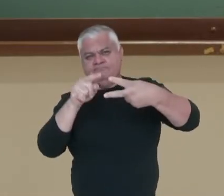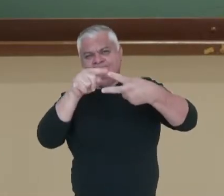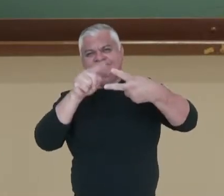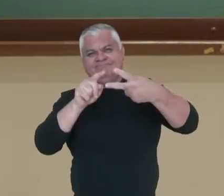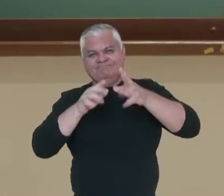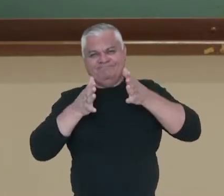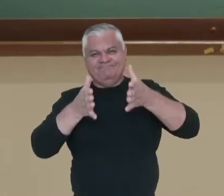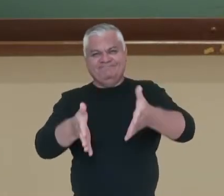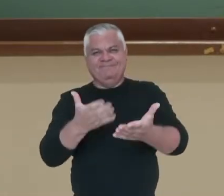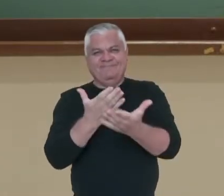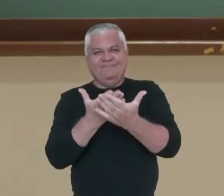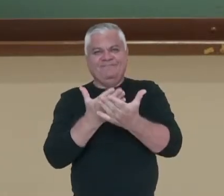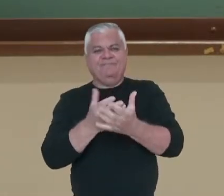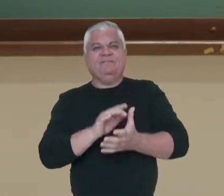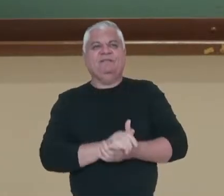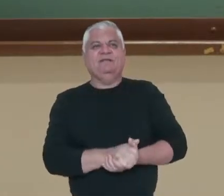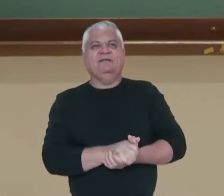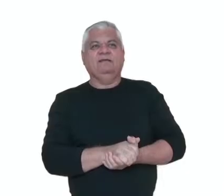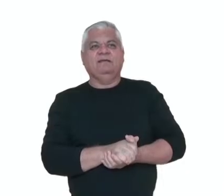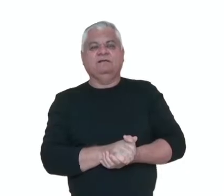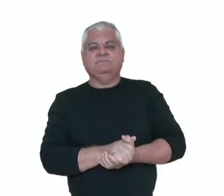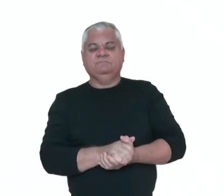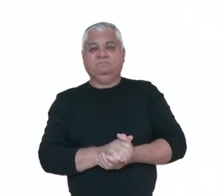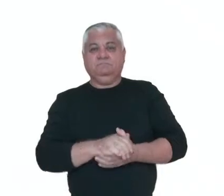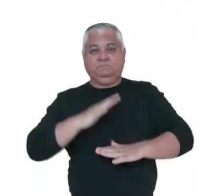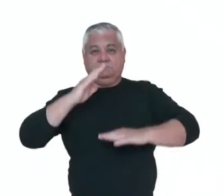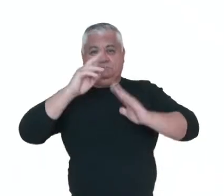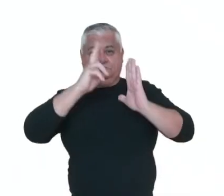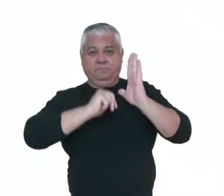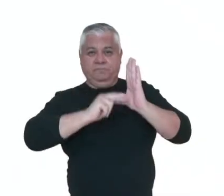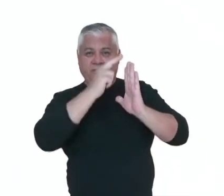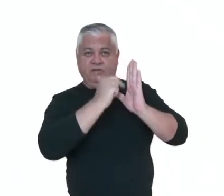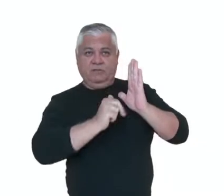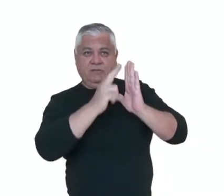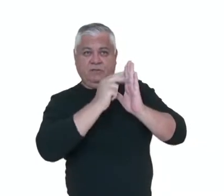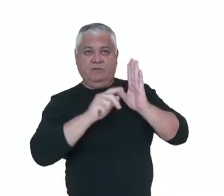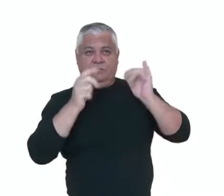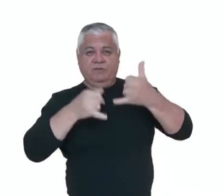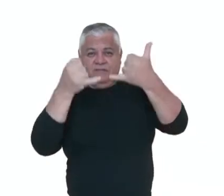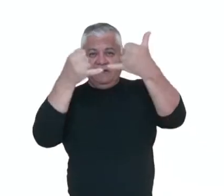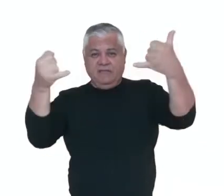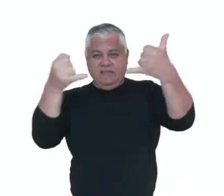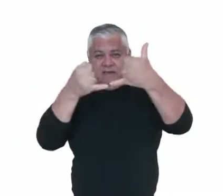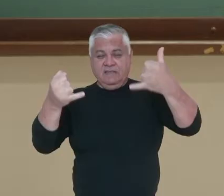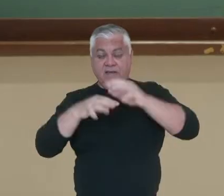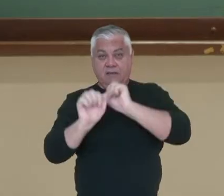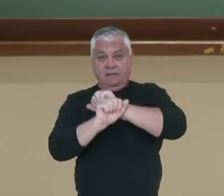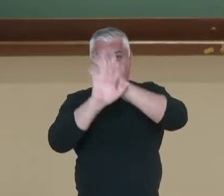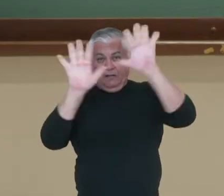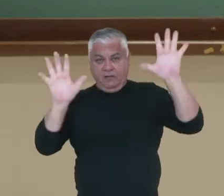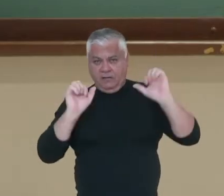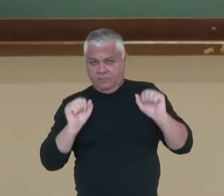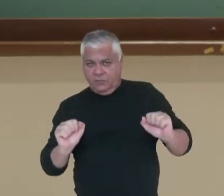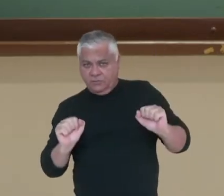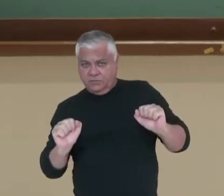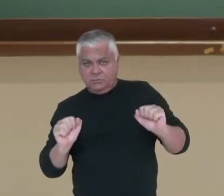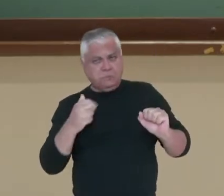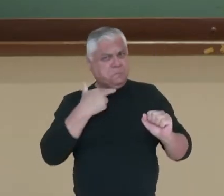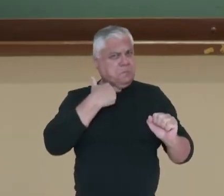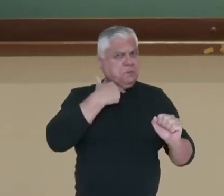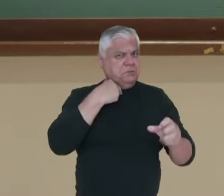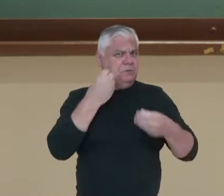no foco da aula. Vamos à primeira pergunta. Uma pintura pode existir sem existência de linhas definidas e nítidas? O que você acha? De repente eu